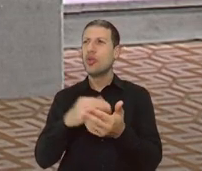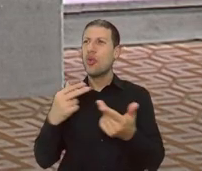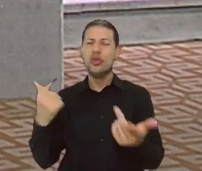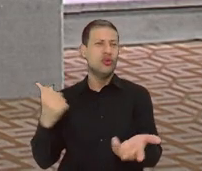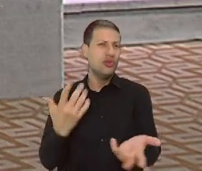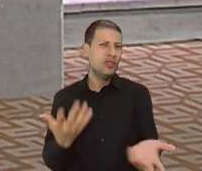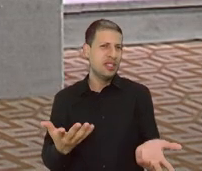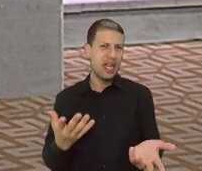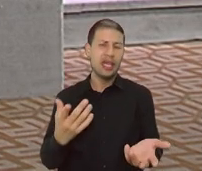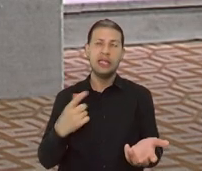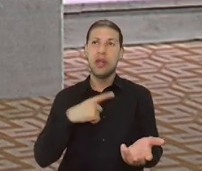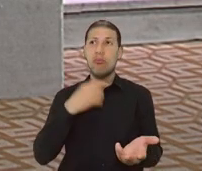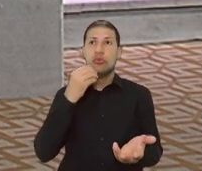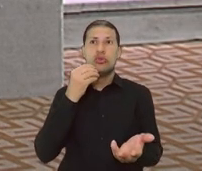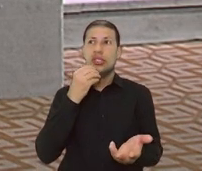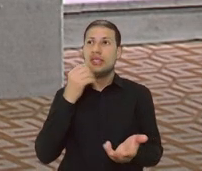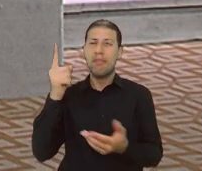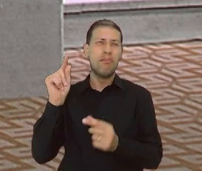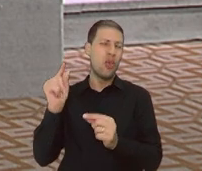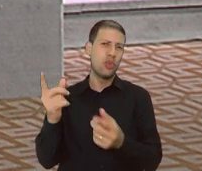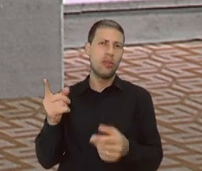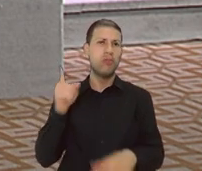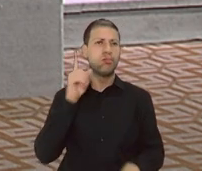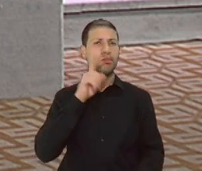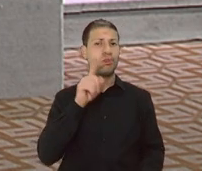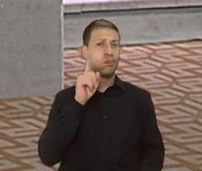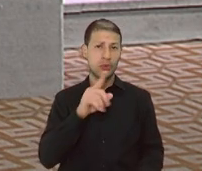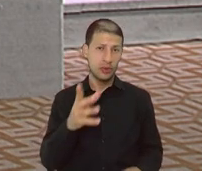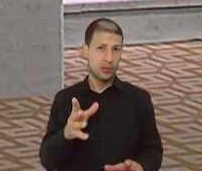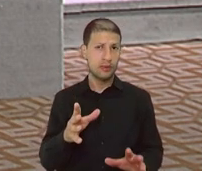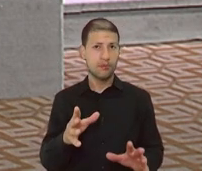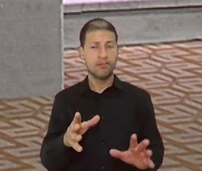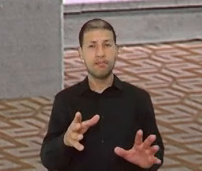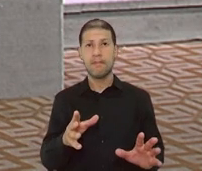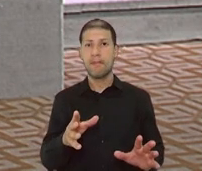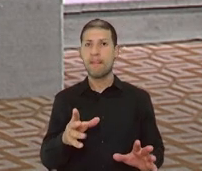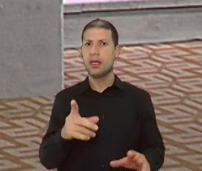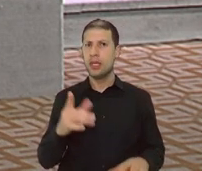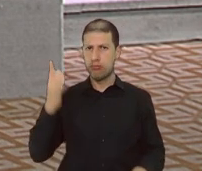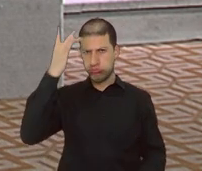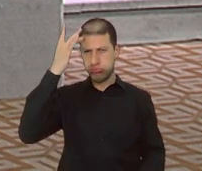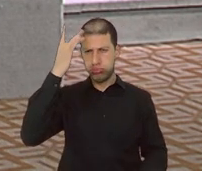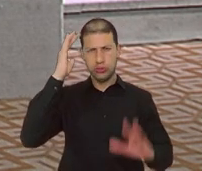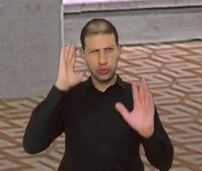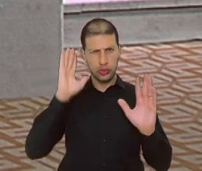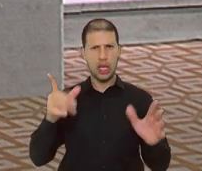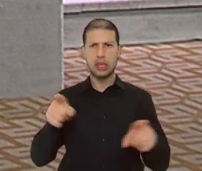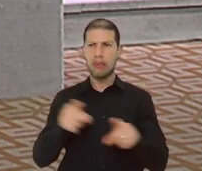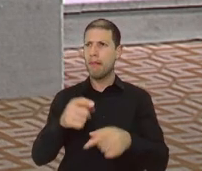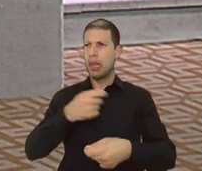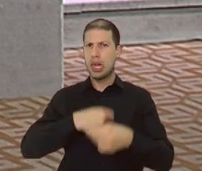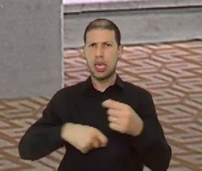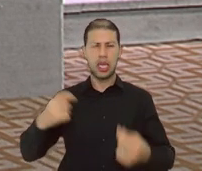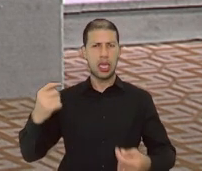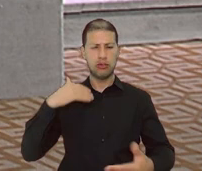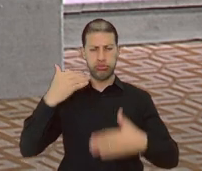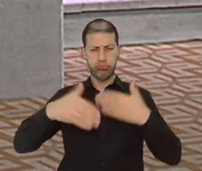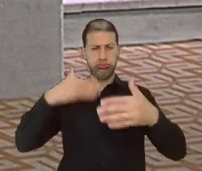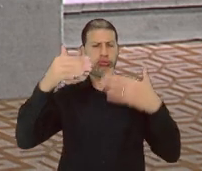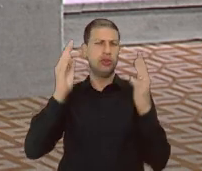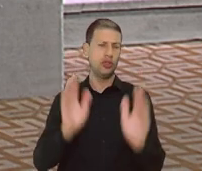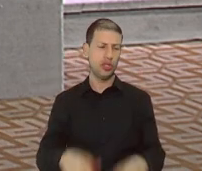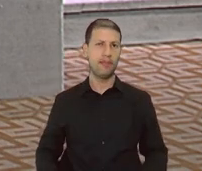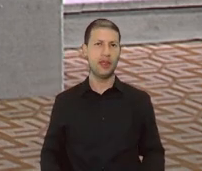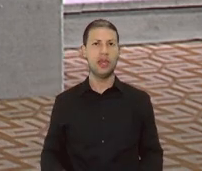oportunidades tão grandes Estados Unidos já extremamente amado e também já o mercado desenvolvido Então quando você olha a dinâmica